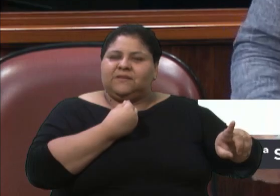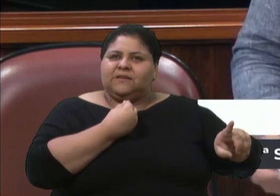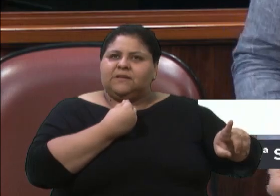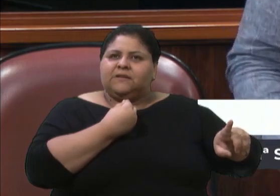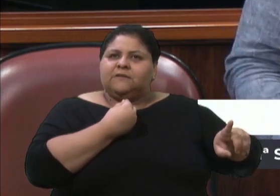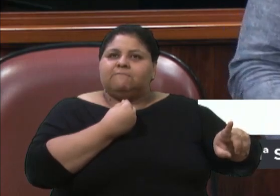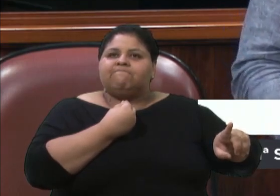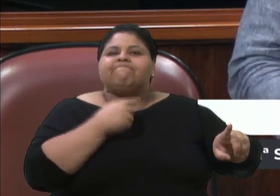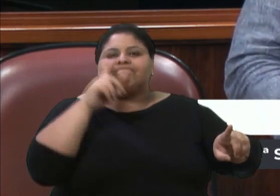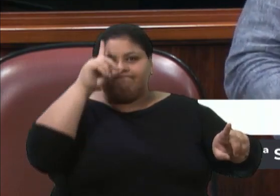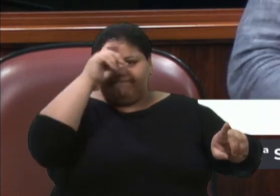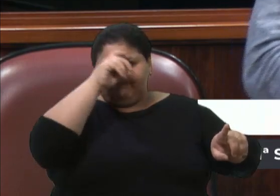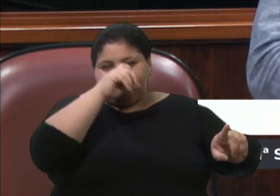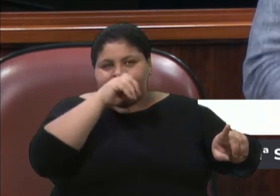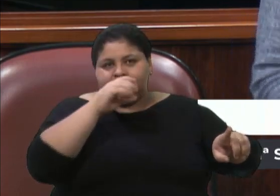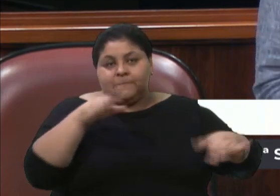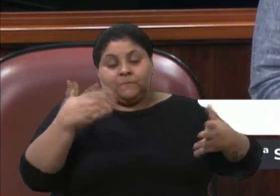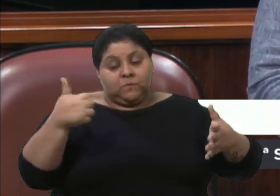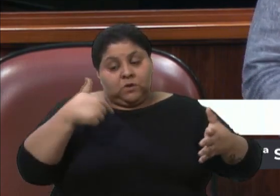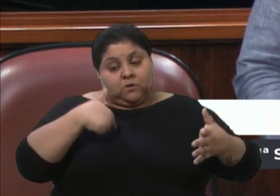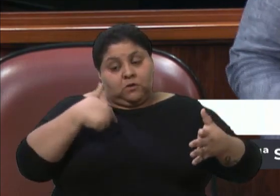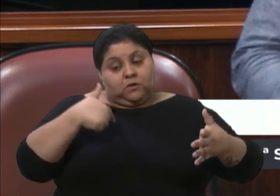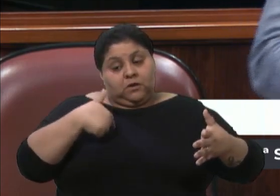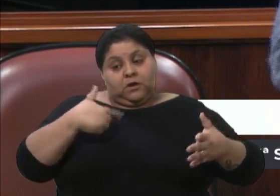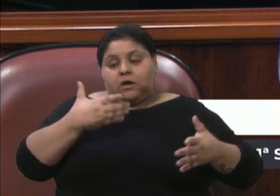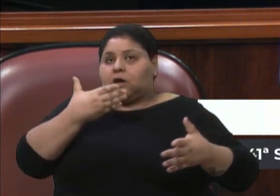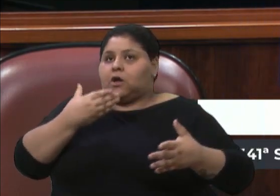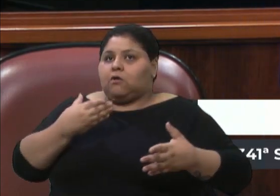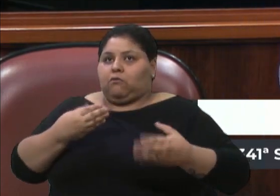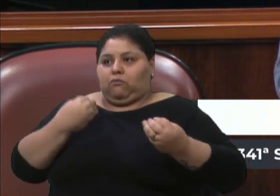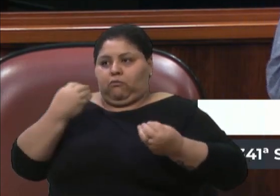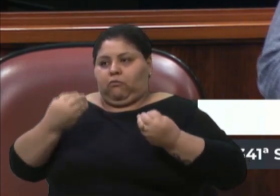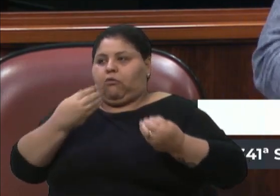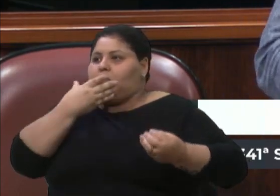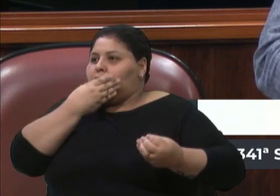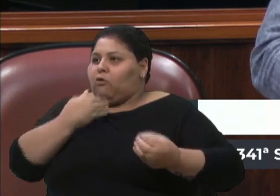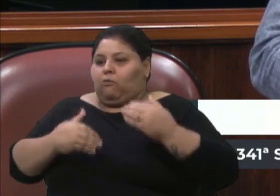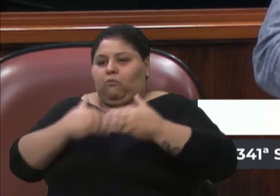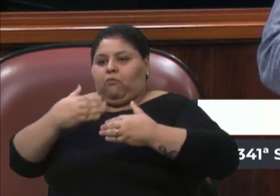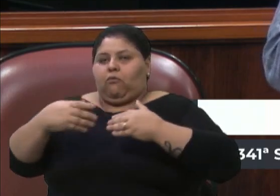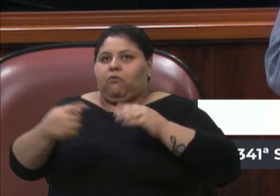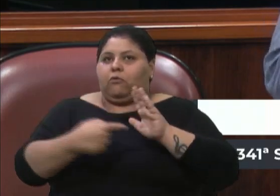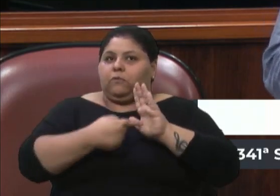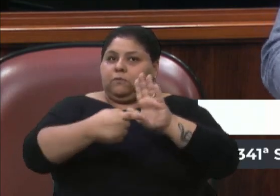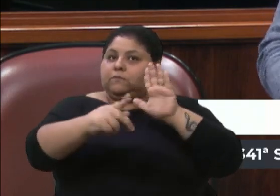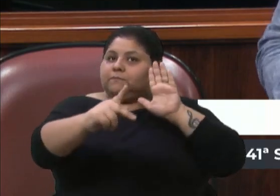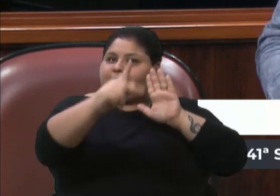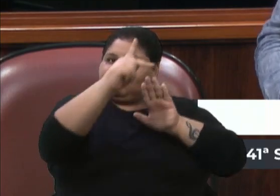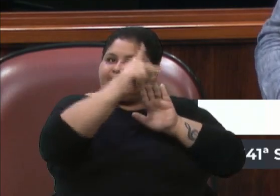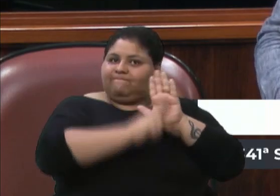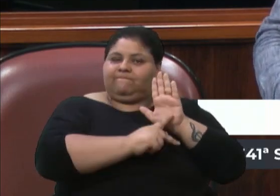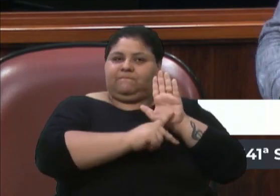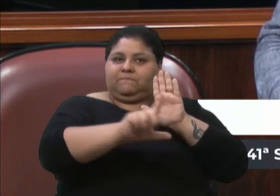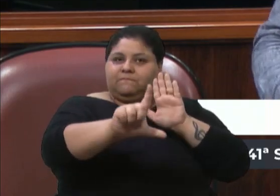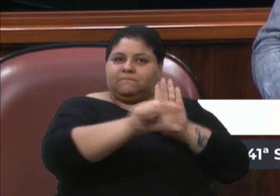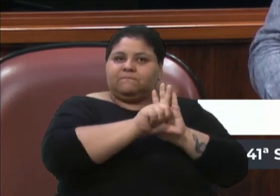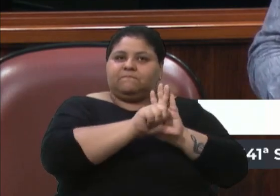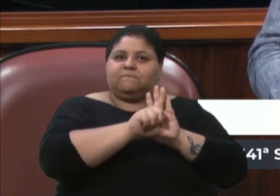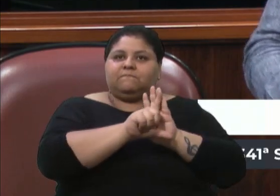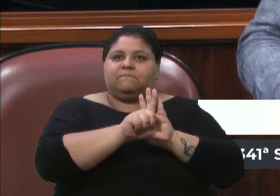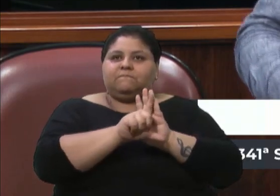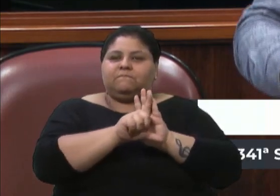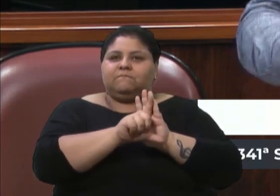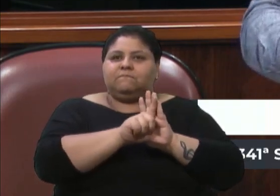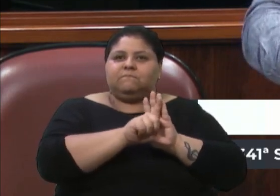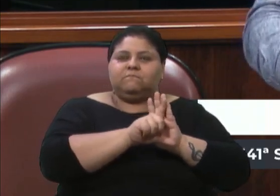fica difícil, né? Então, aqui, eu, no meu lugar de fala de homem, quando propus esse projeto de lei, ele vem ao encontro